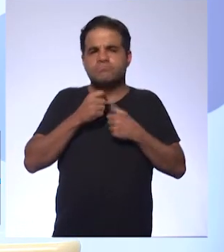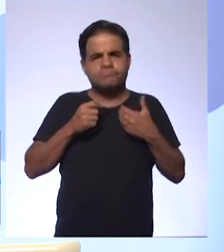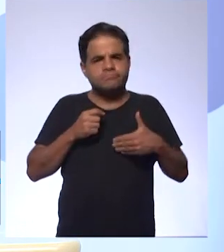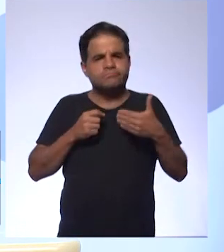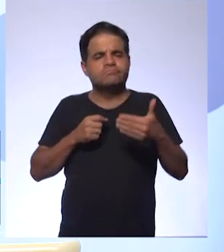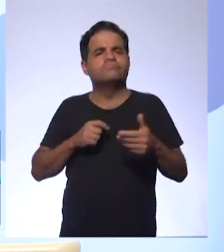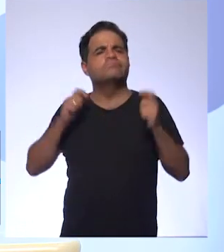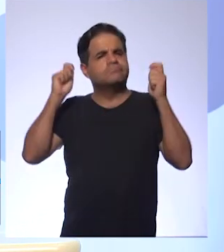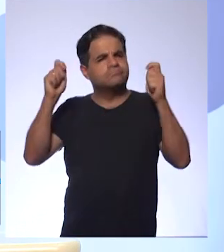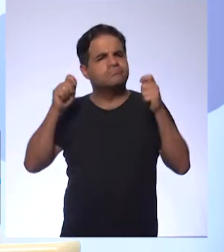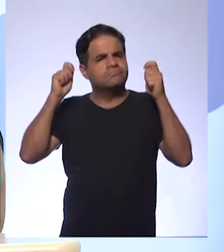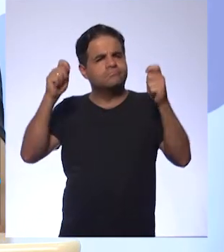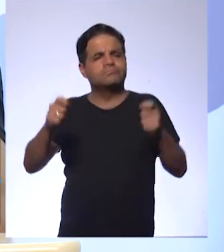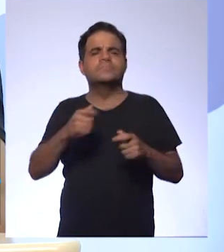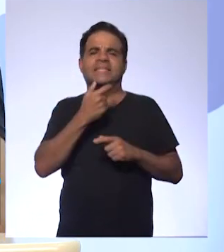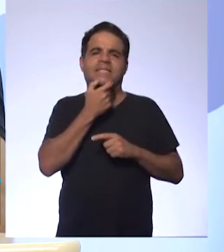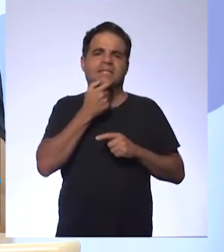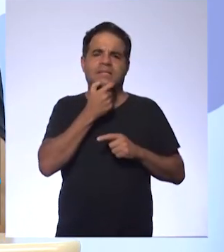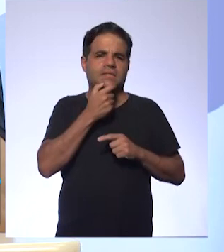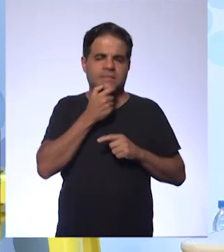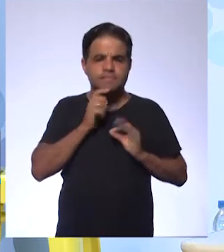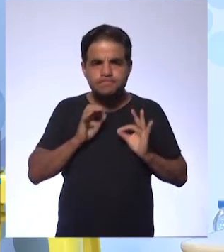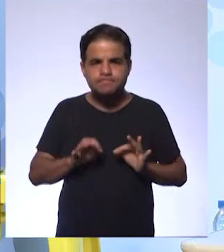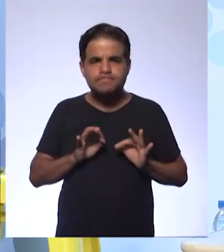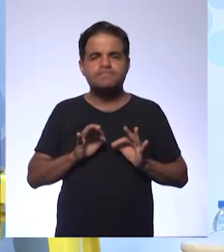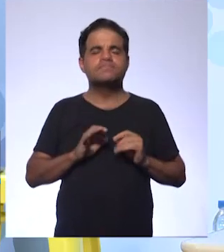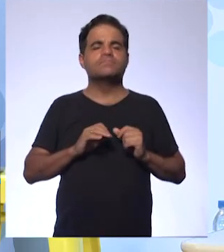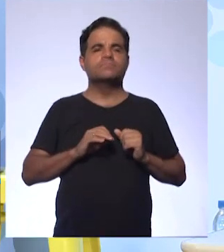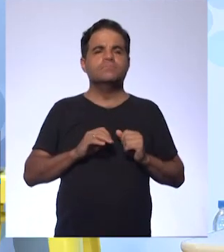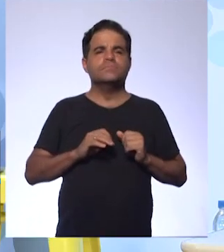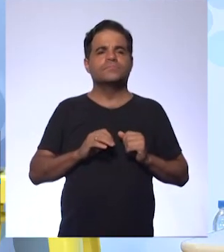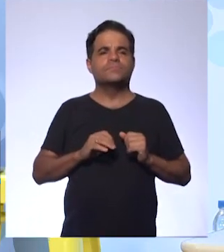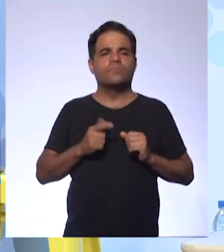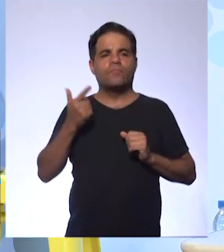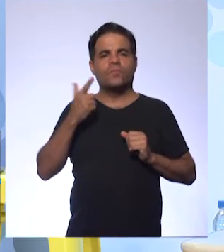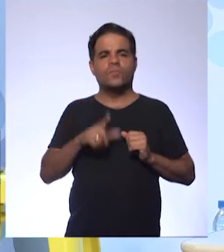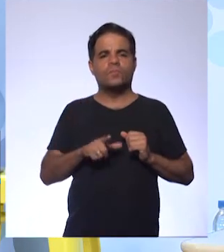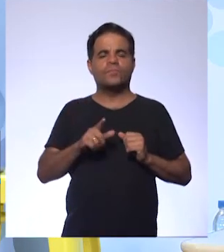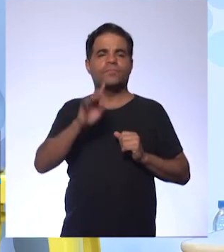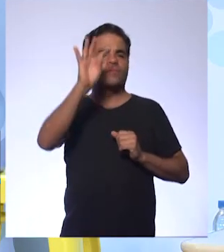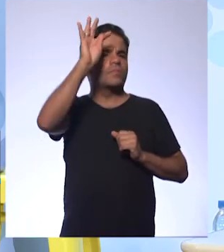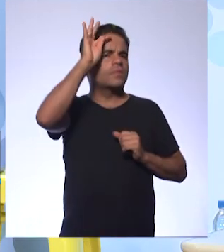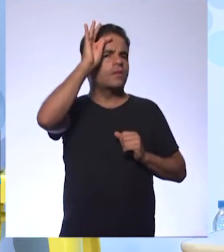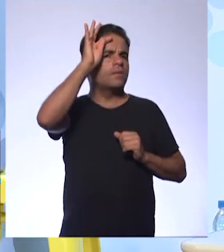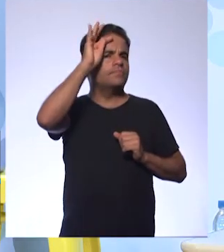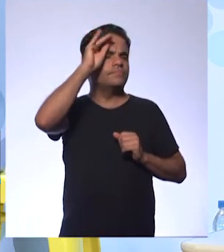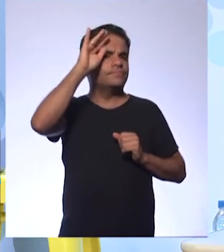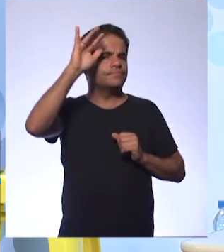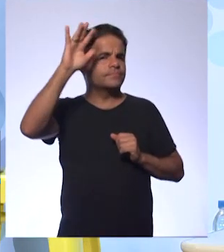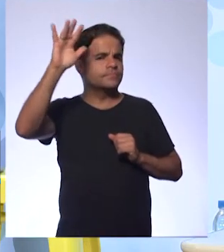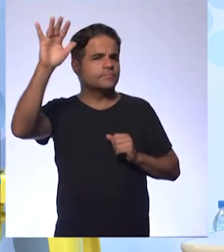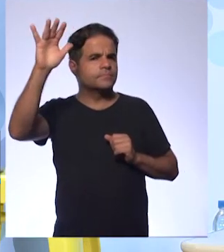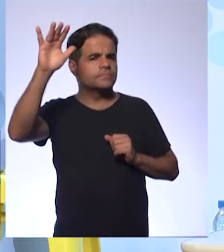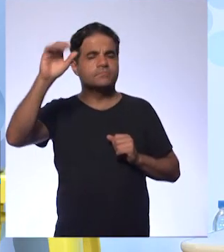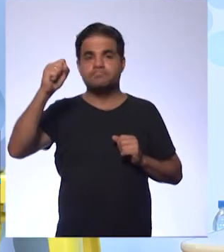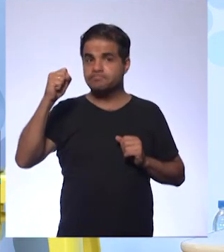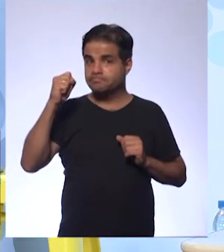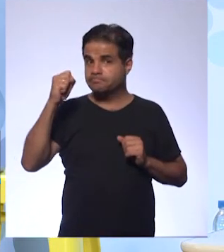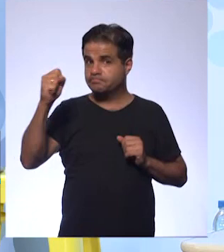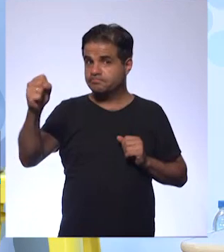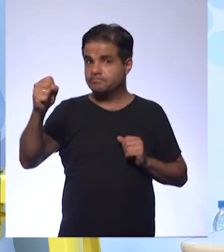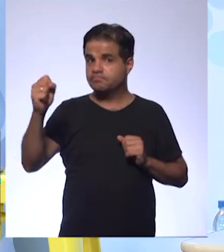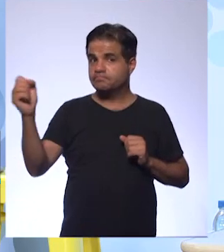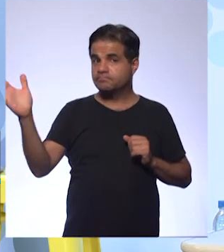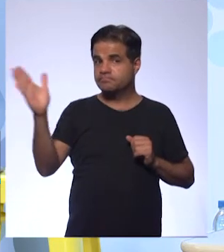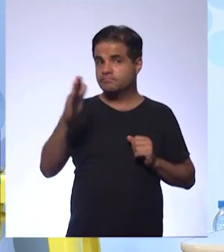levou à Revolução Inglesa. Exatamente. E uma outra teoria também que embasava o poder absolutista